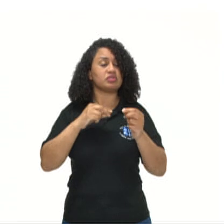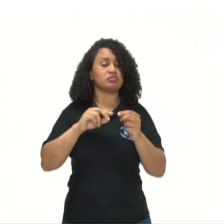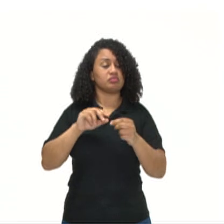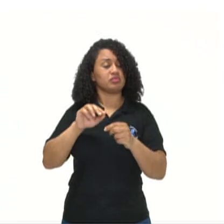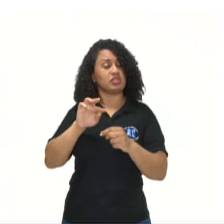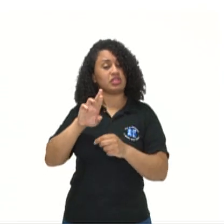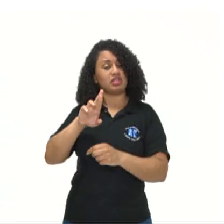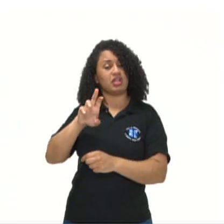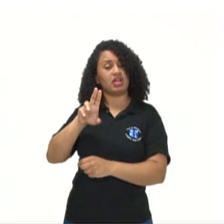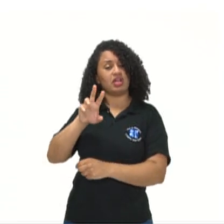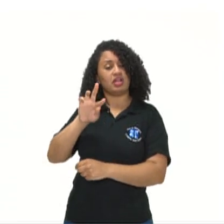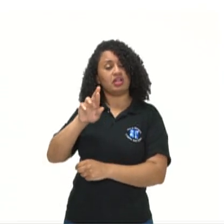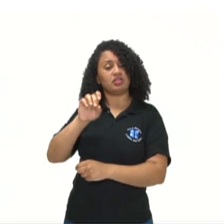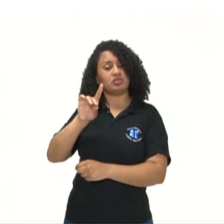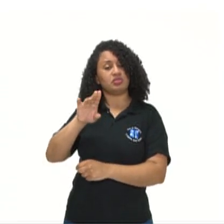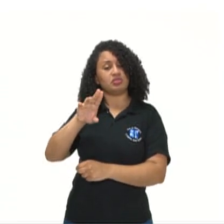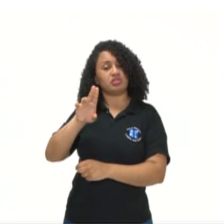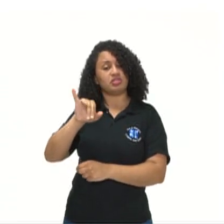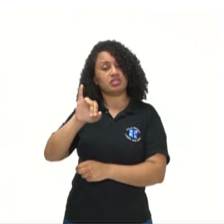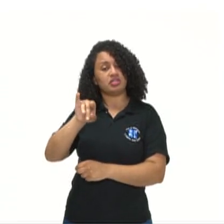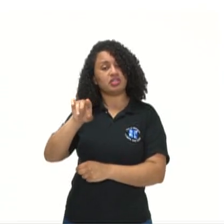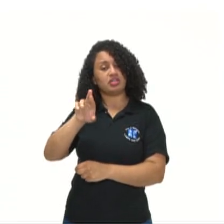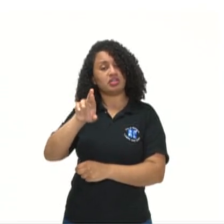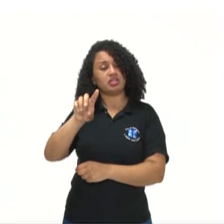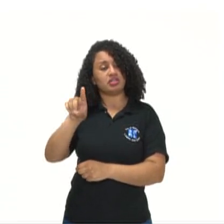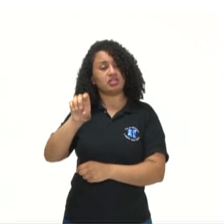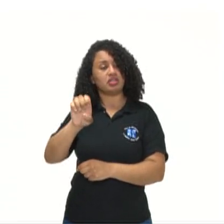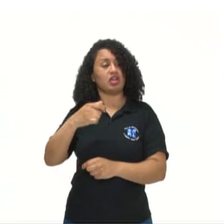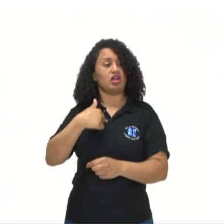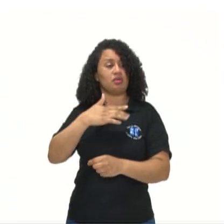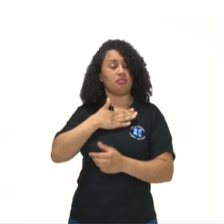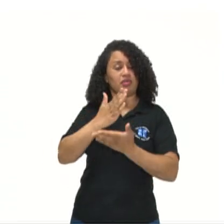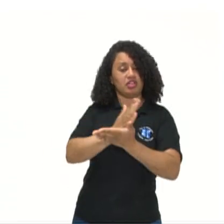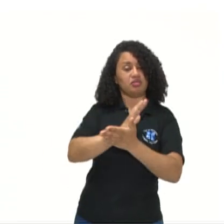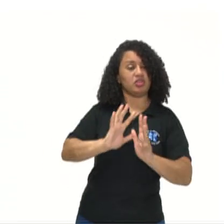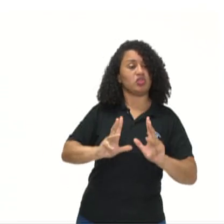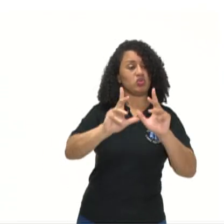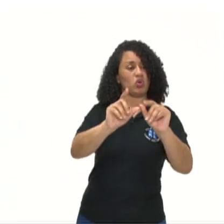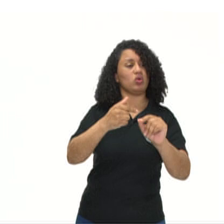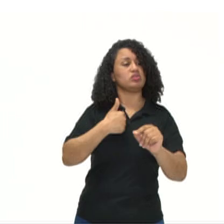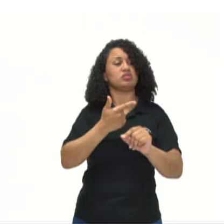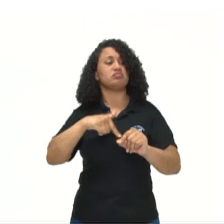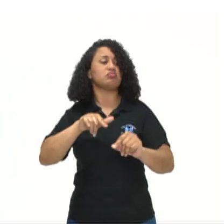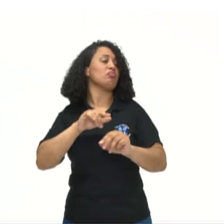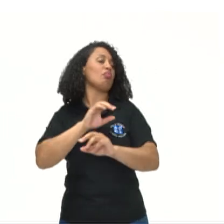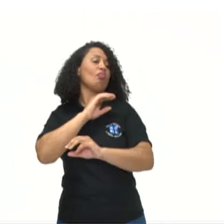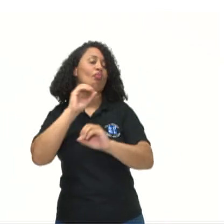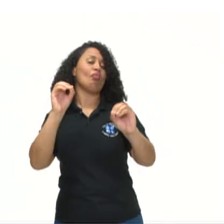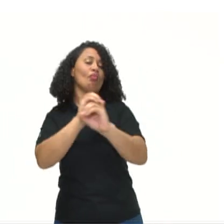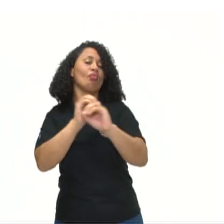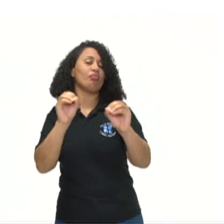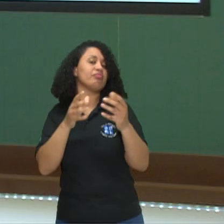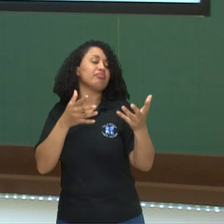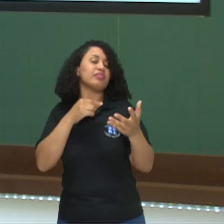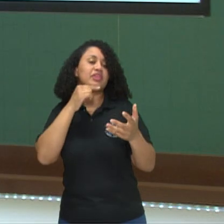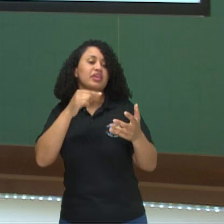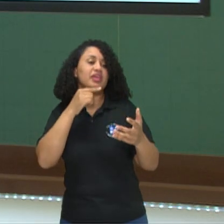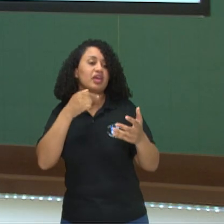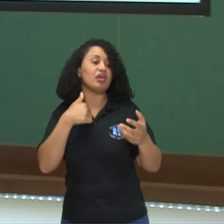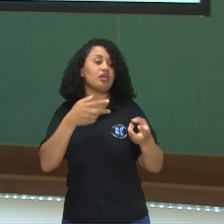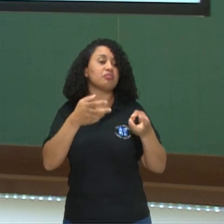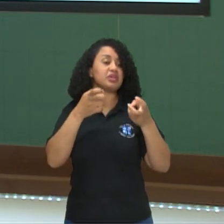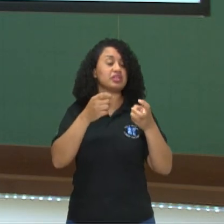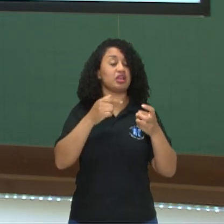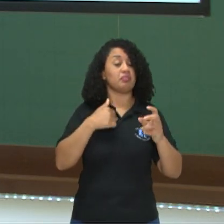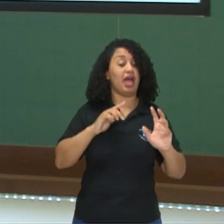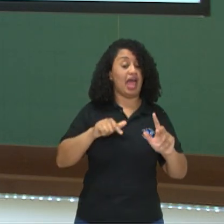Traduzir-se, uma parte de mim é todo mundo, outra parte é ninguém, fundo sem fundo. Observe aqui, ó, uma parte de